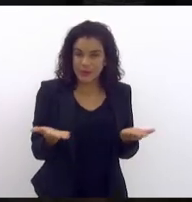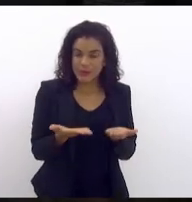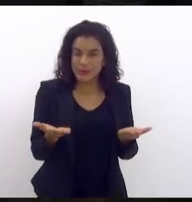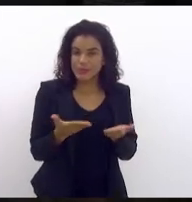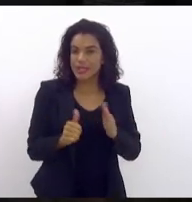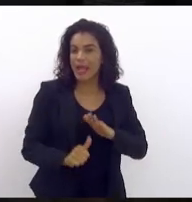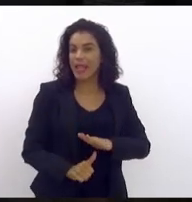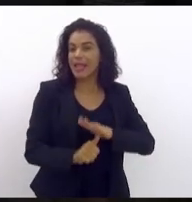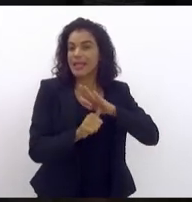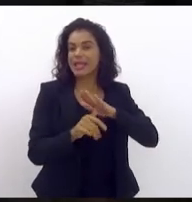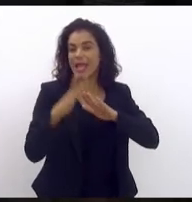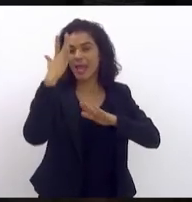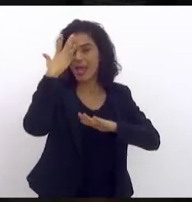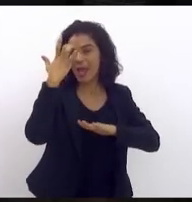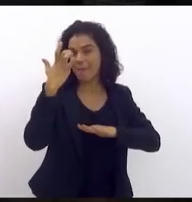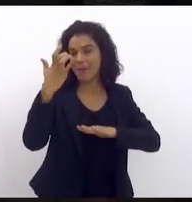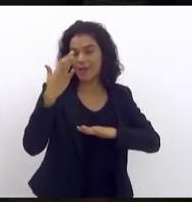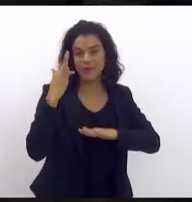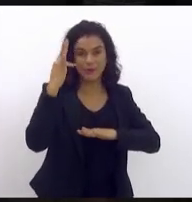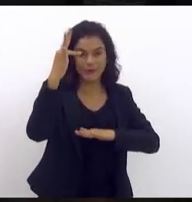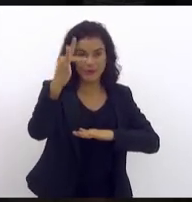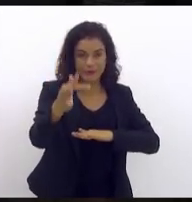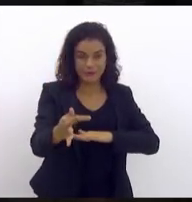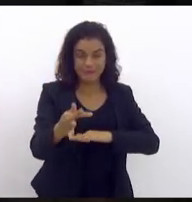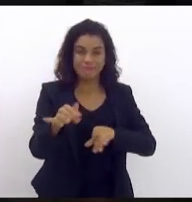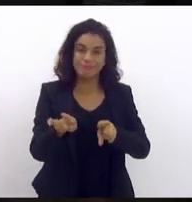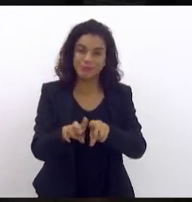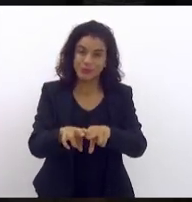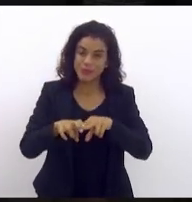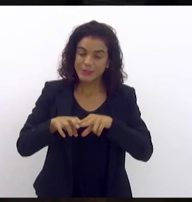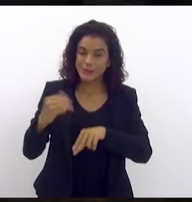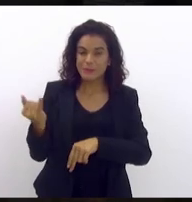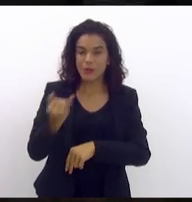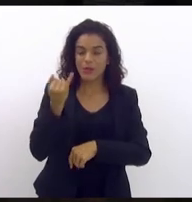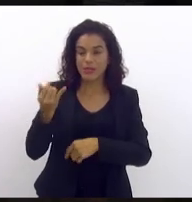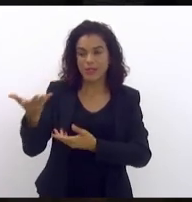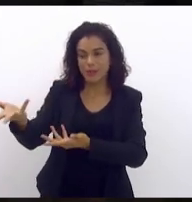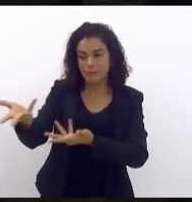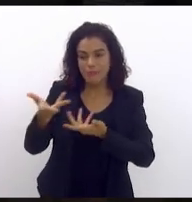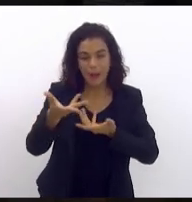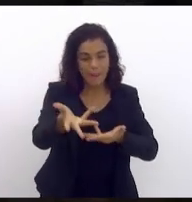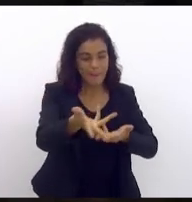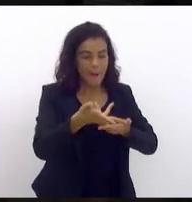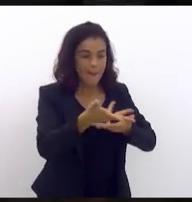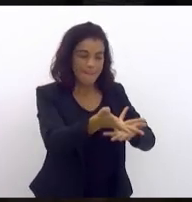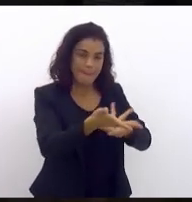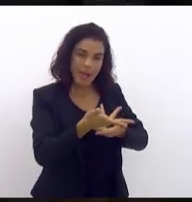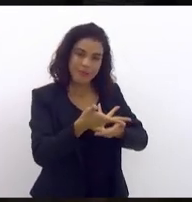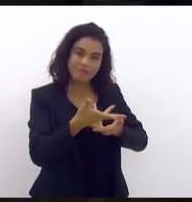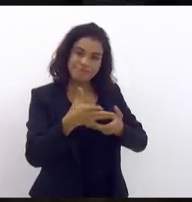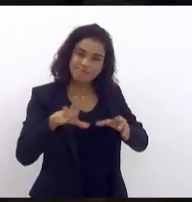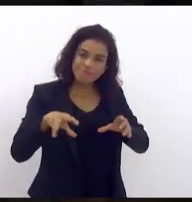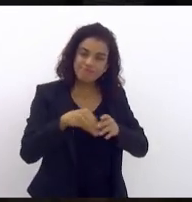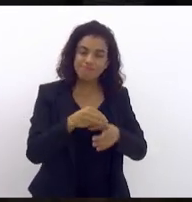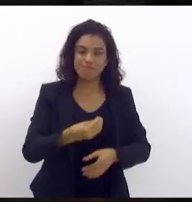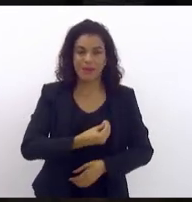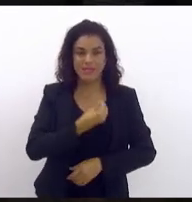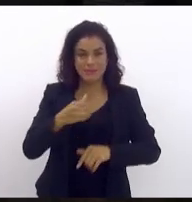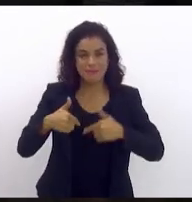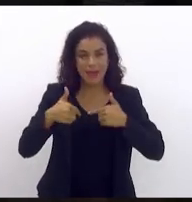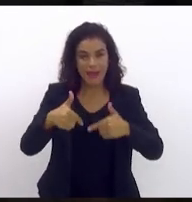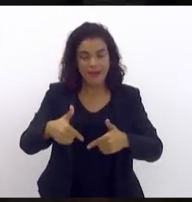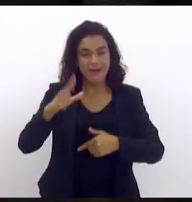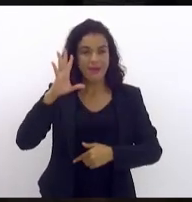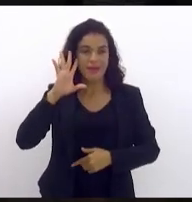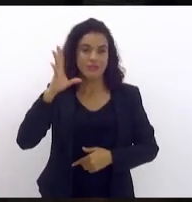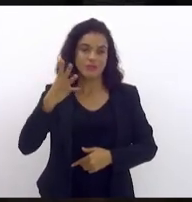líderes do amanhã e portanto é essencial envolvê-los no processo de tomada de decisões para garantir uma